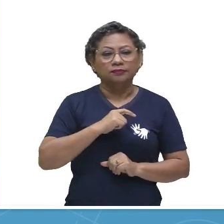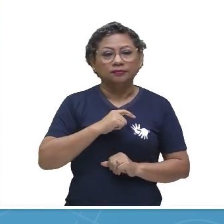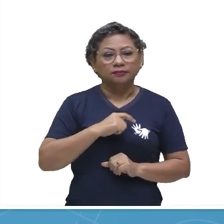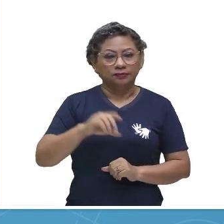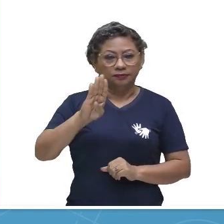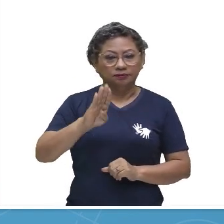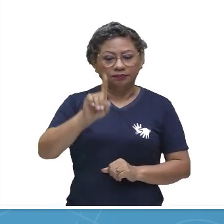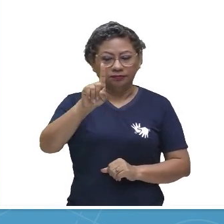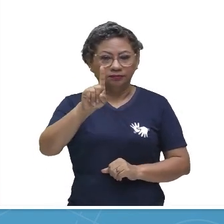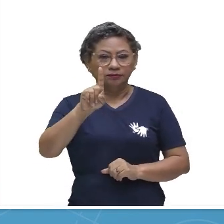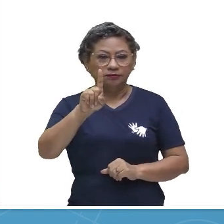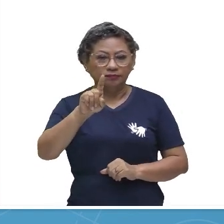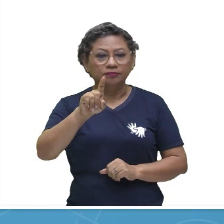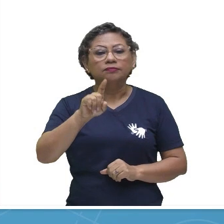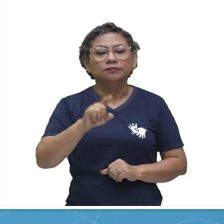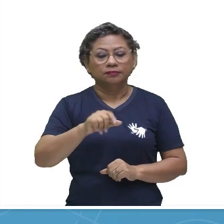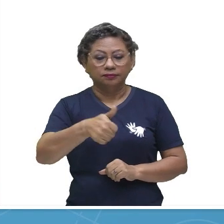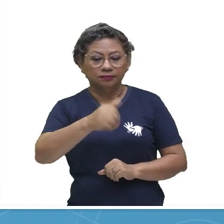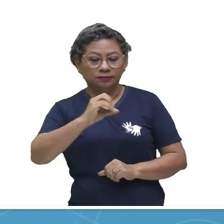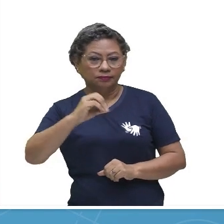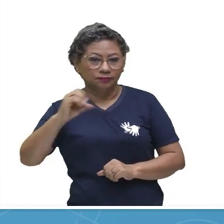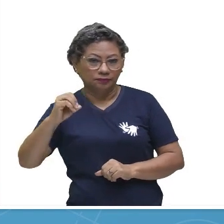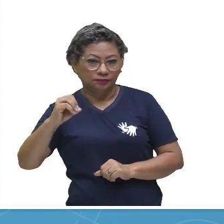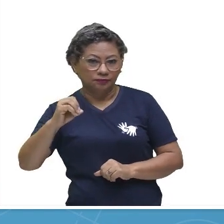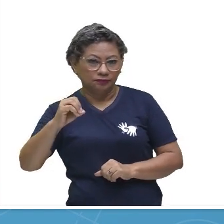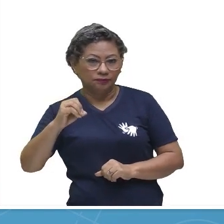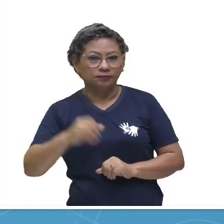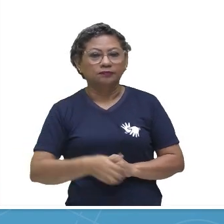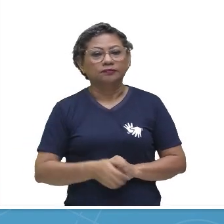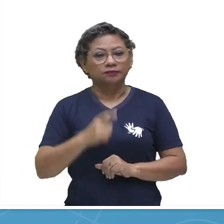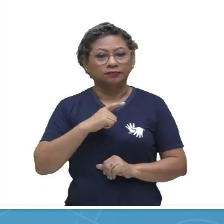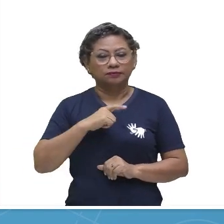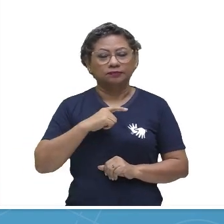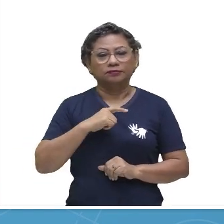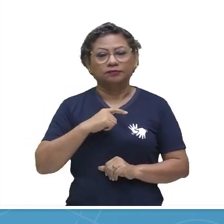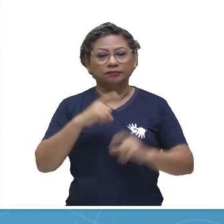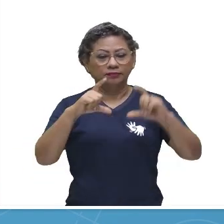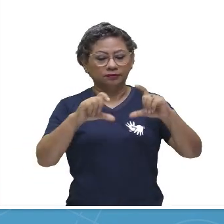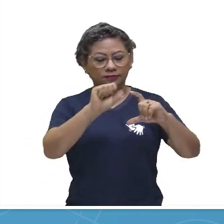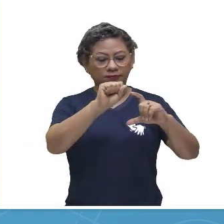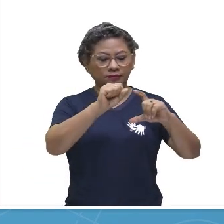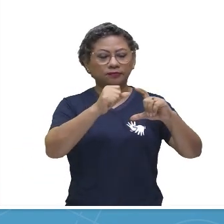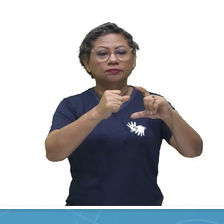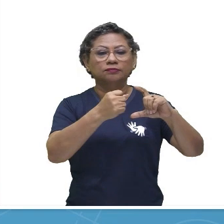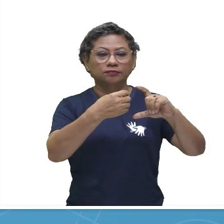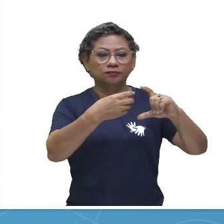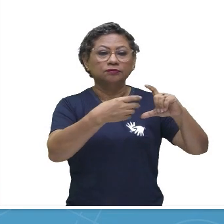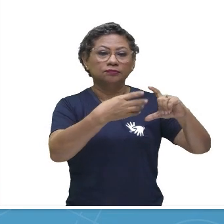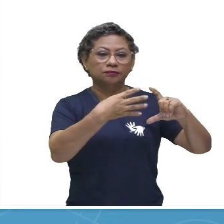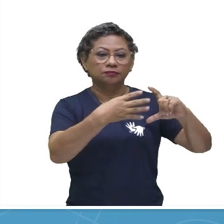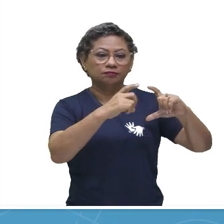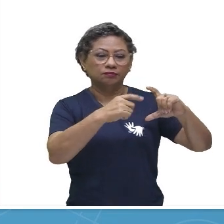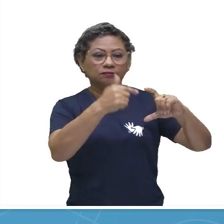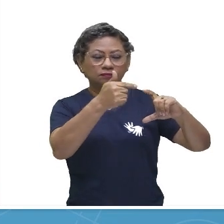calcular esse quociente aqui, porque é uma fração aparente. 8 sobre 4 é igual a 2. E eu vou ter, então, 2 ao